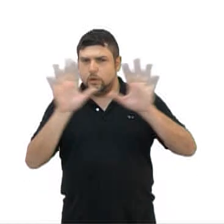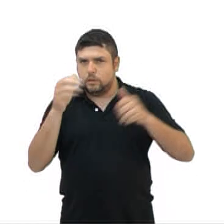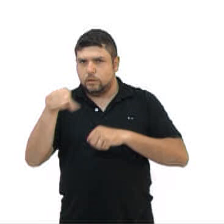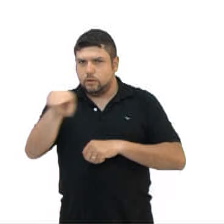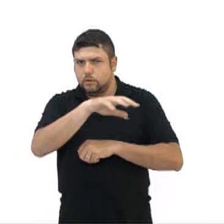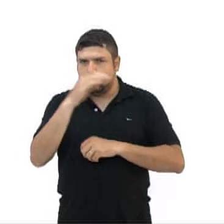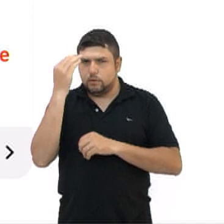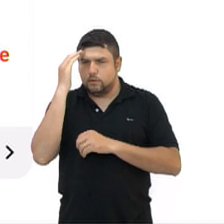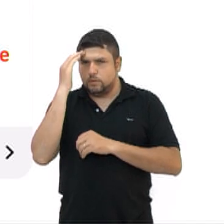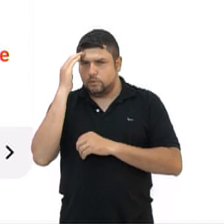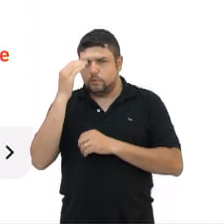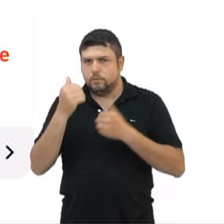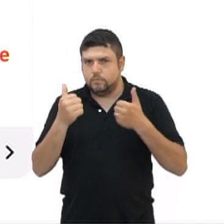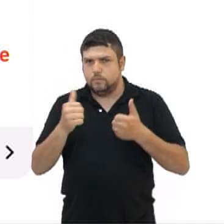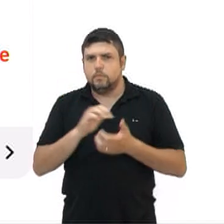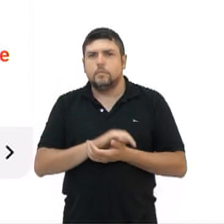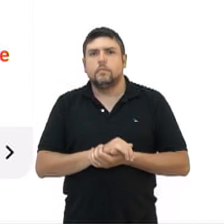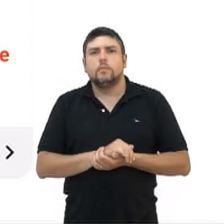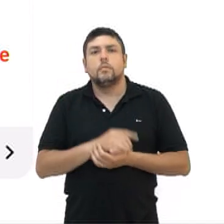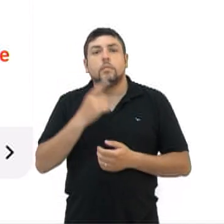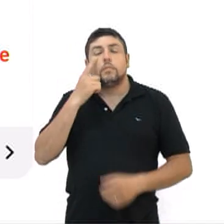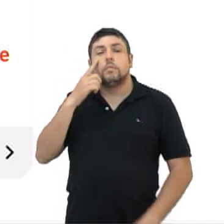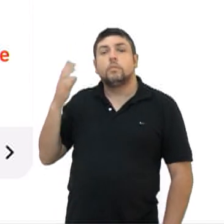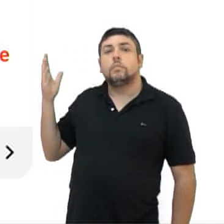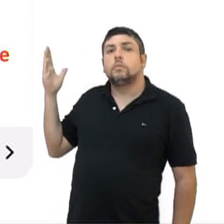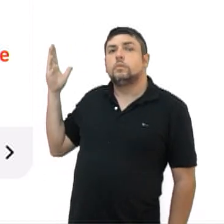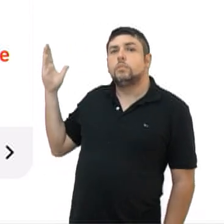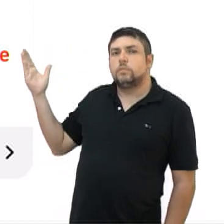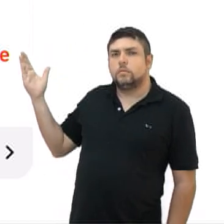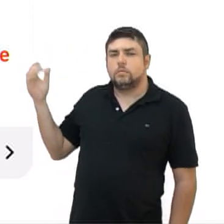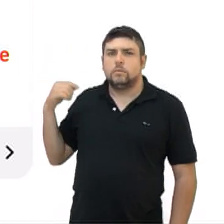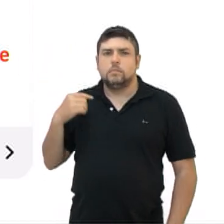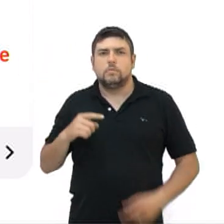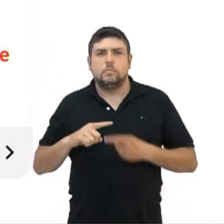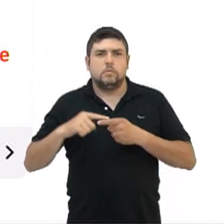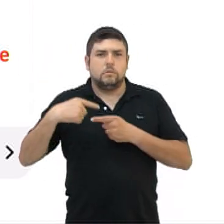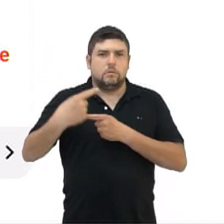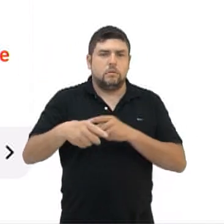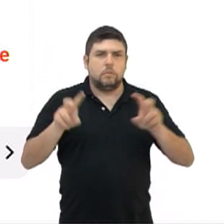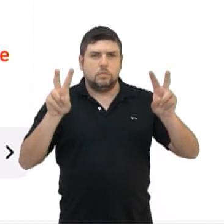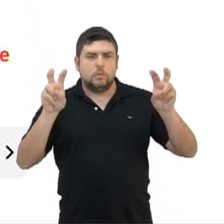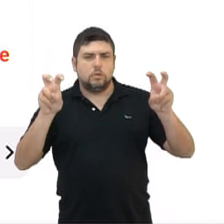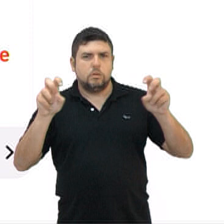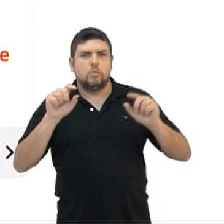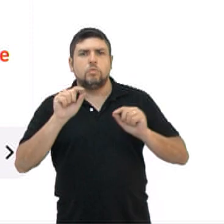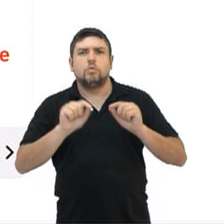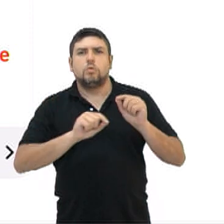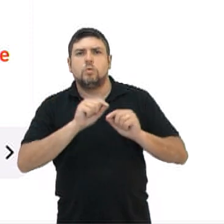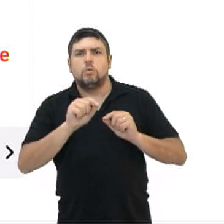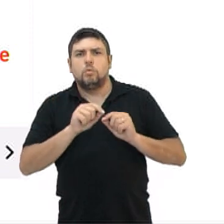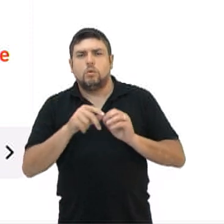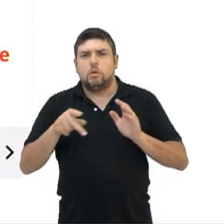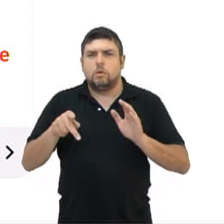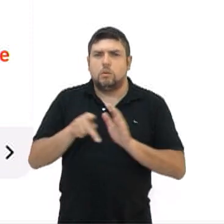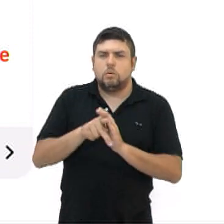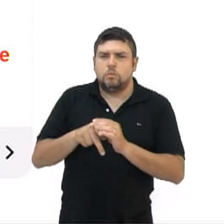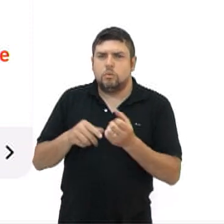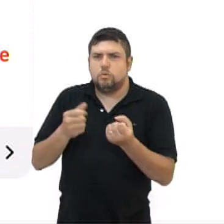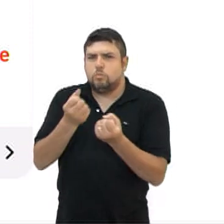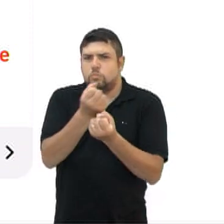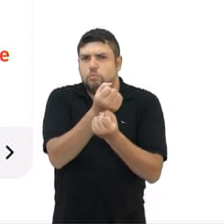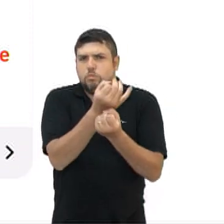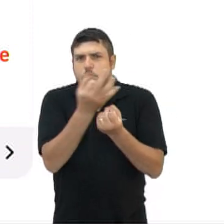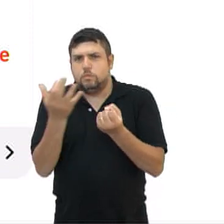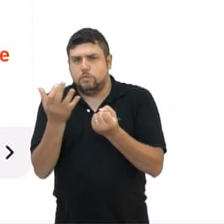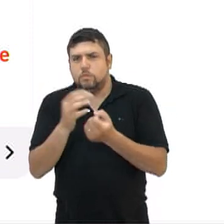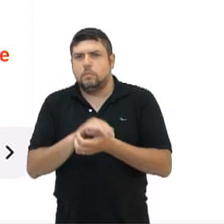vocês. Vamos dar uma olhada aqui no próximo assunto que nós vamos tratar, que é propriedade das potências. Esta dúvida eu